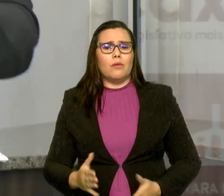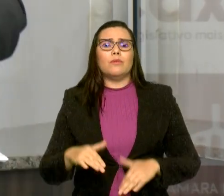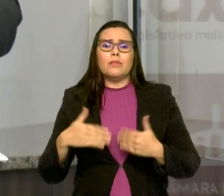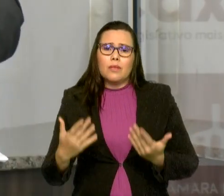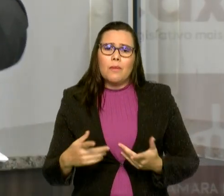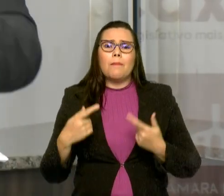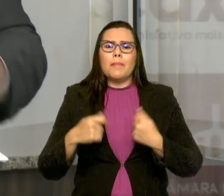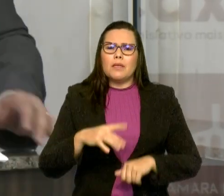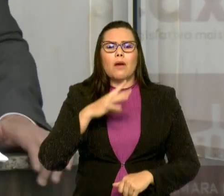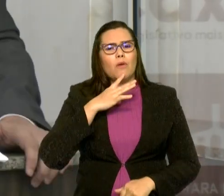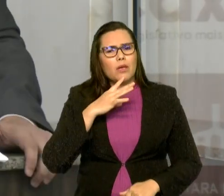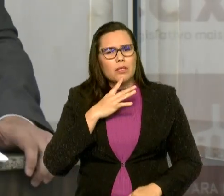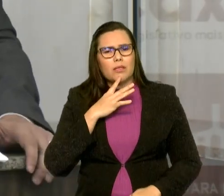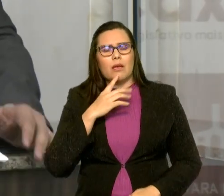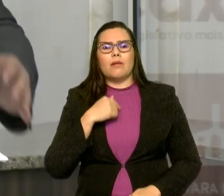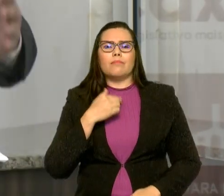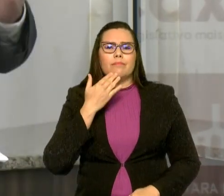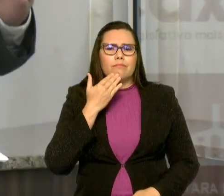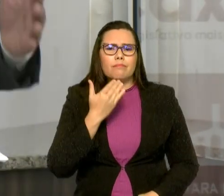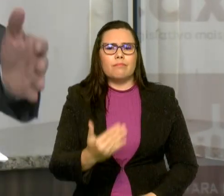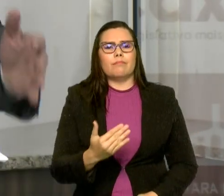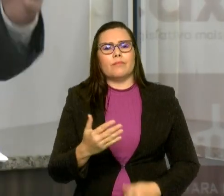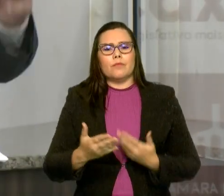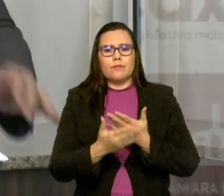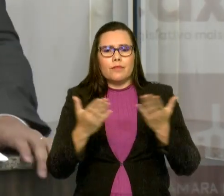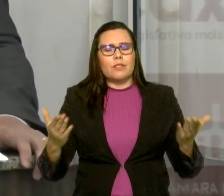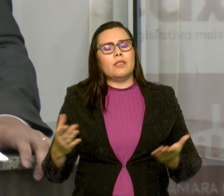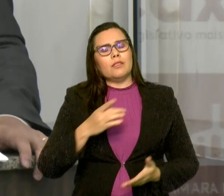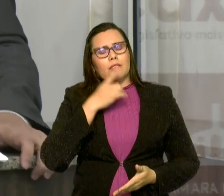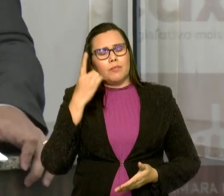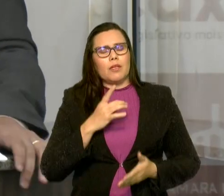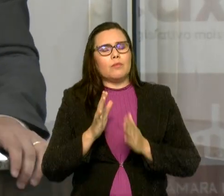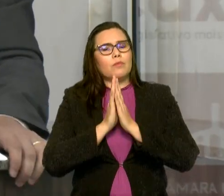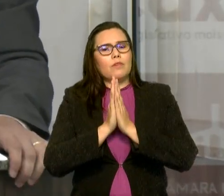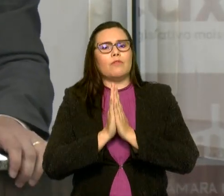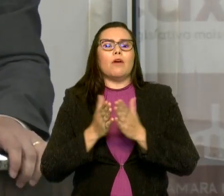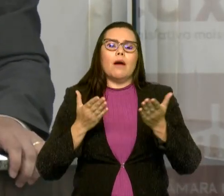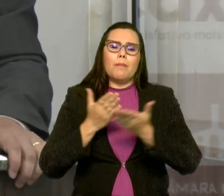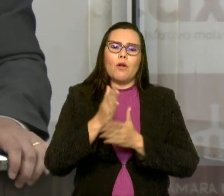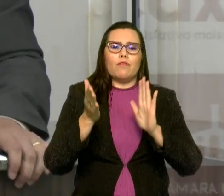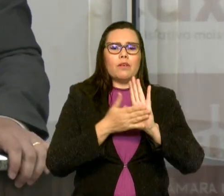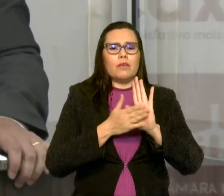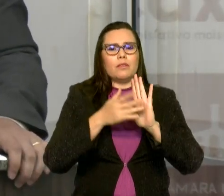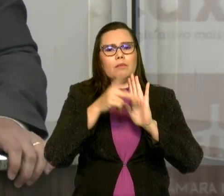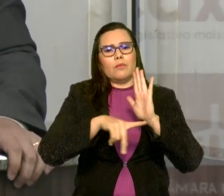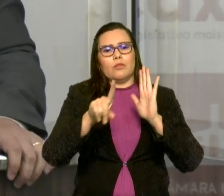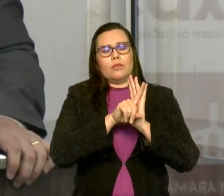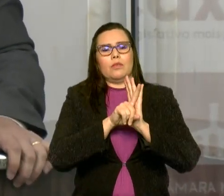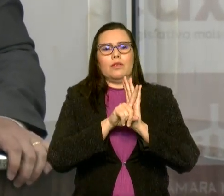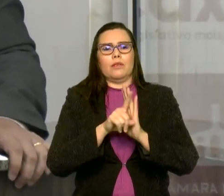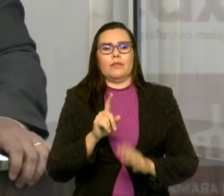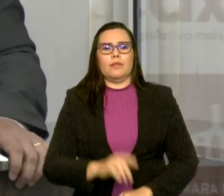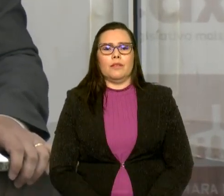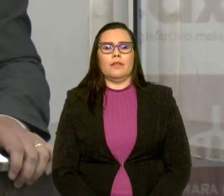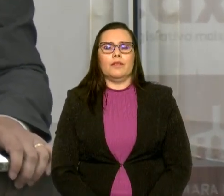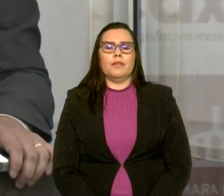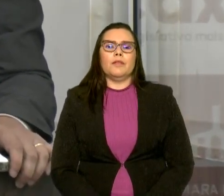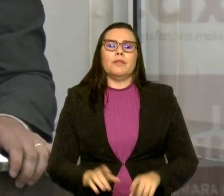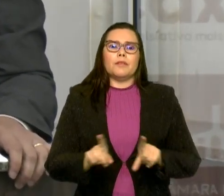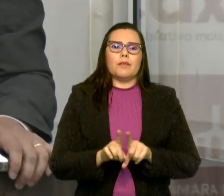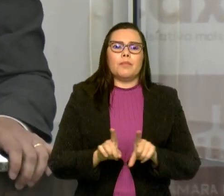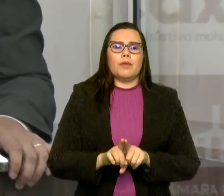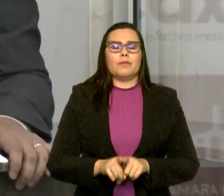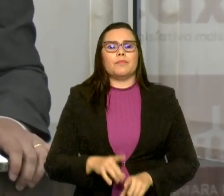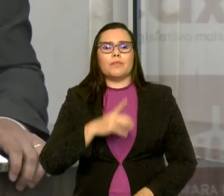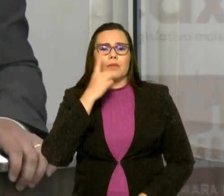público. E por isso eu peço a atenção dessa casa na aprovação desse projeto. Eu não poderia ser desleal com o nosso deputado Hélio do Curso, nós